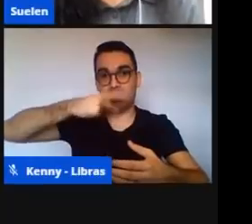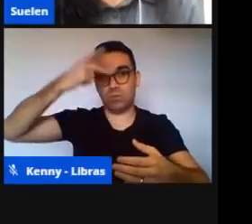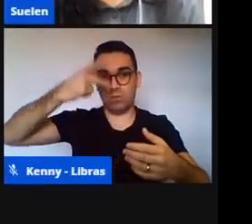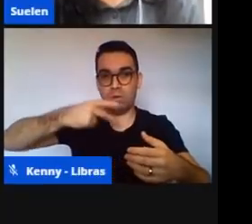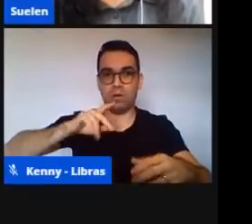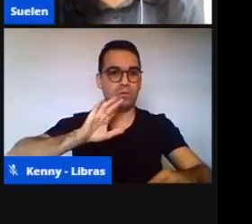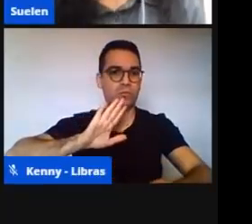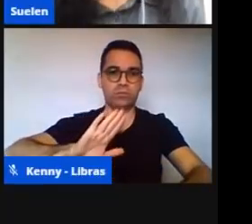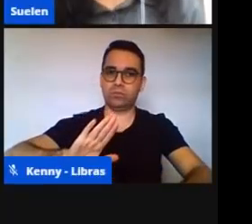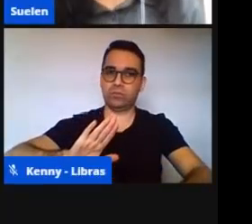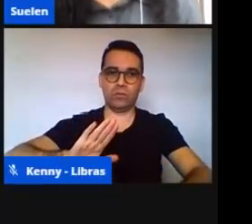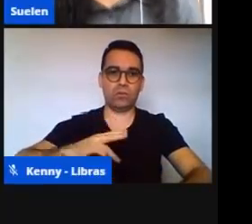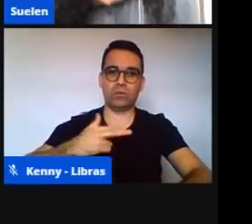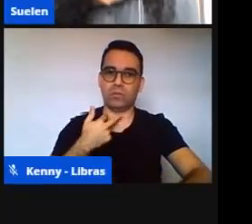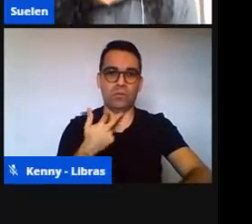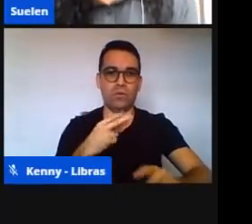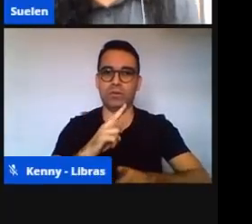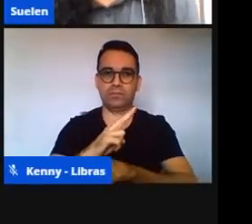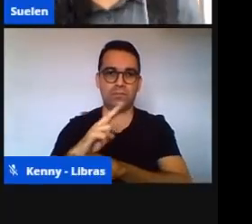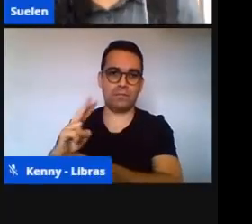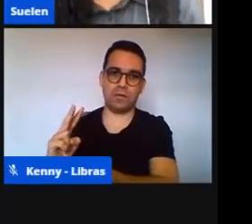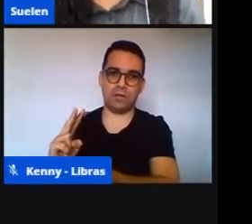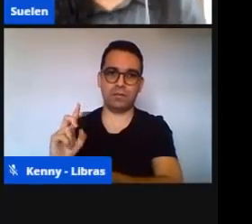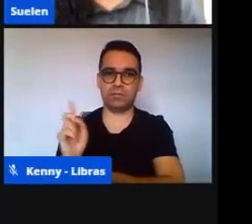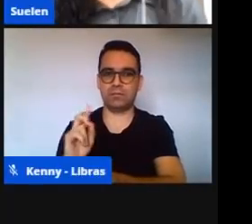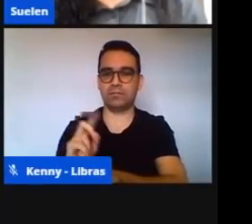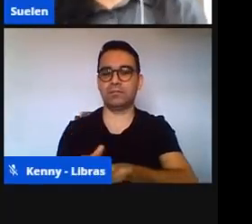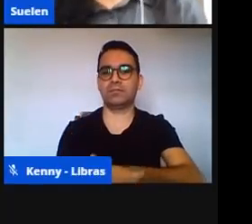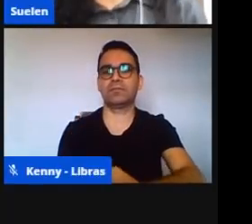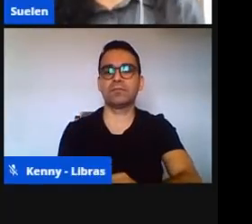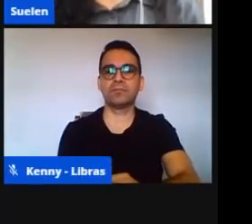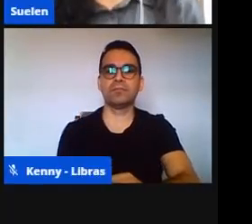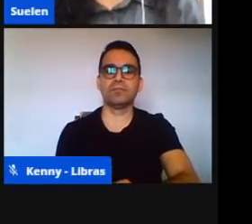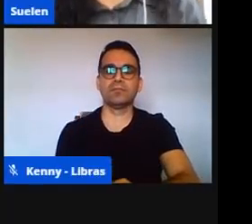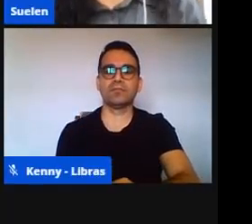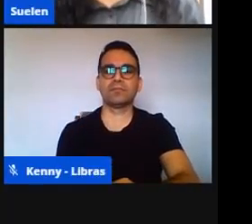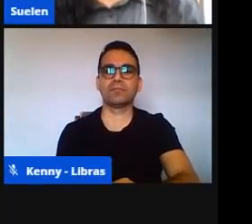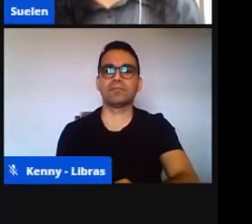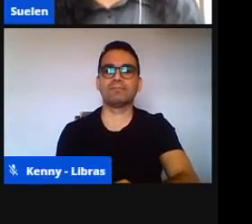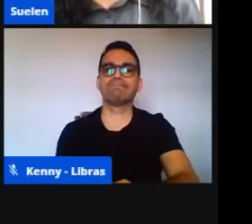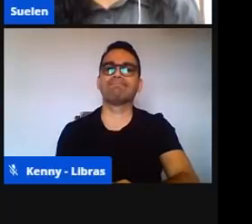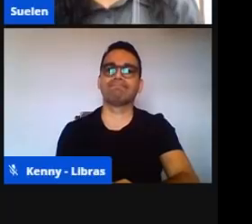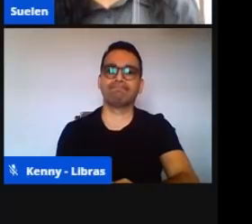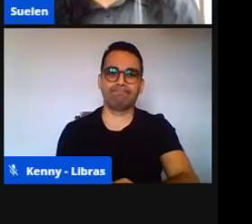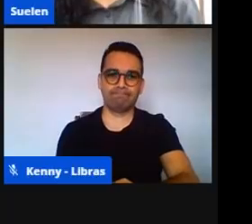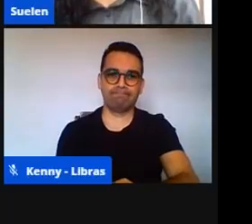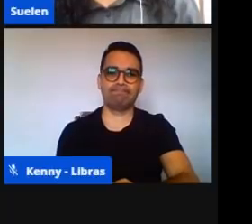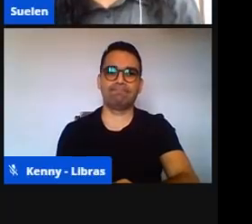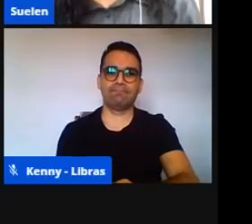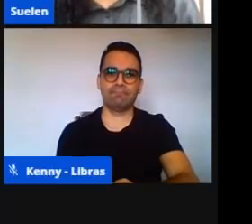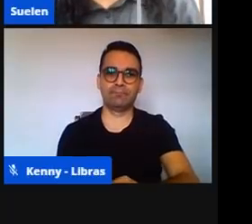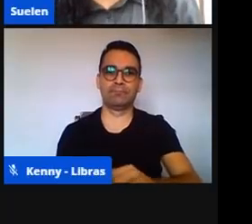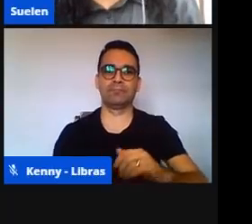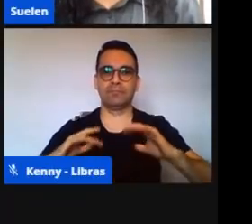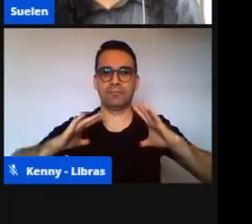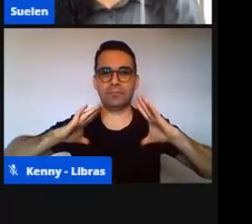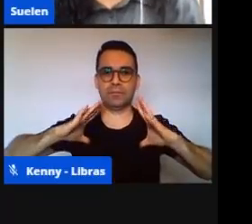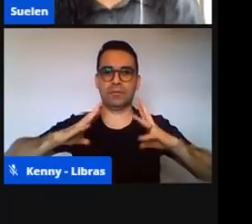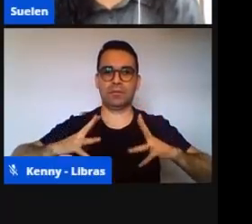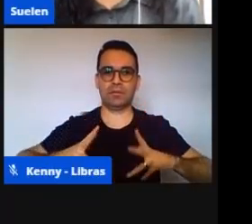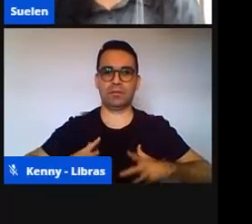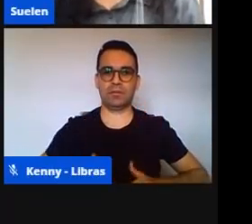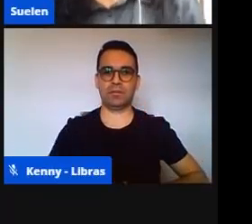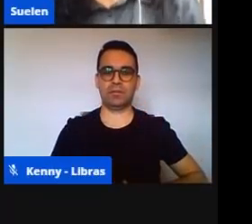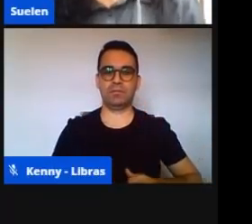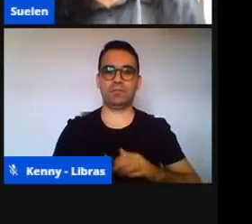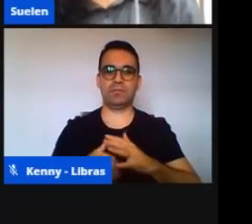caneta. Tá? Higienização das mãos a gente considera como sendo a melhor estratégia para evitar a contaminação e